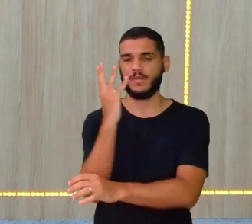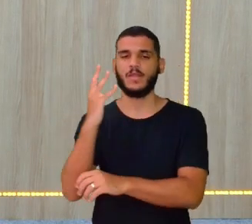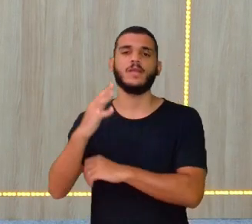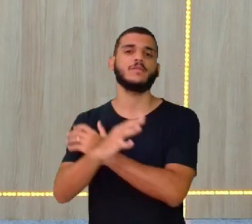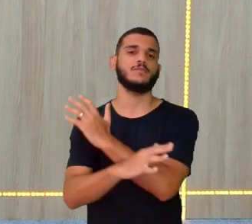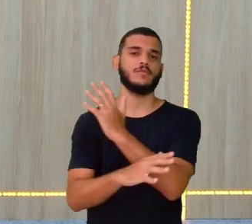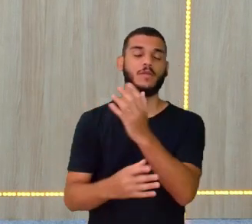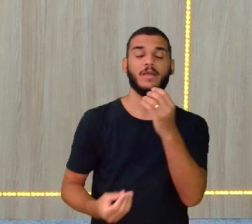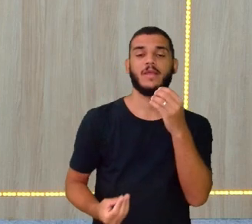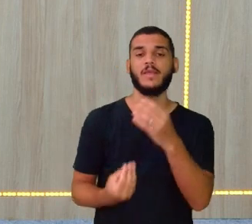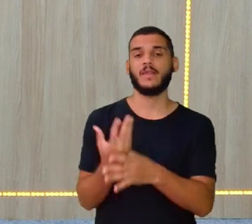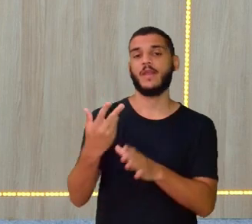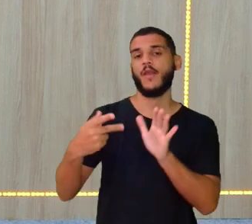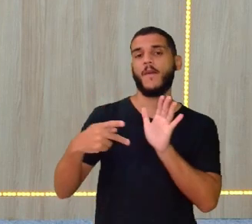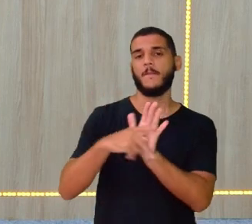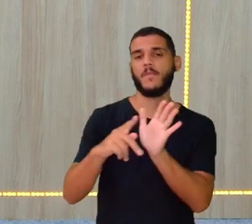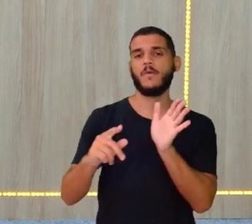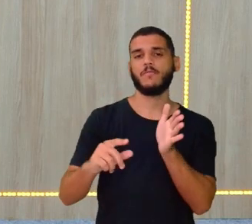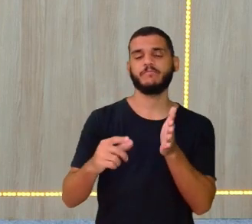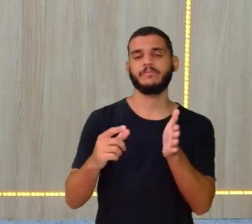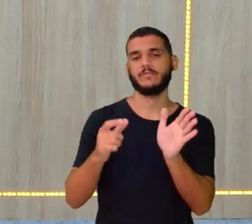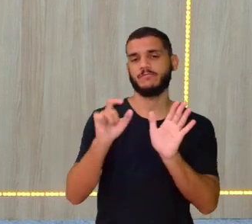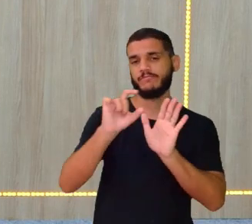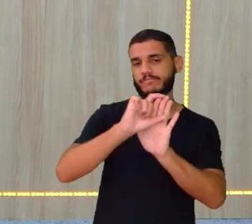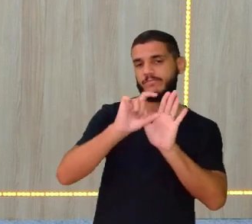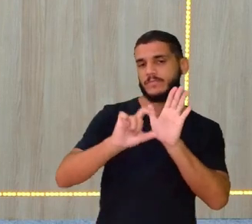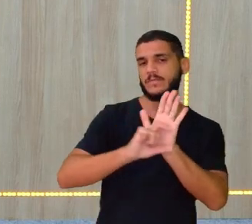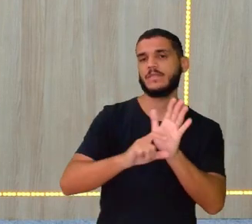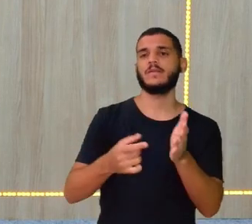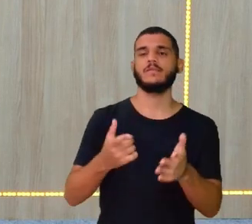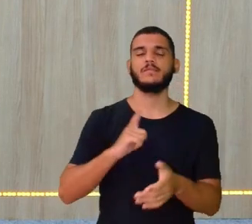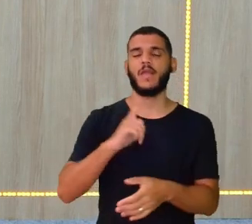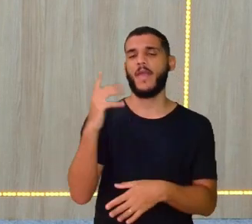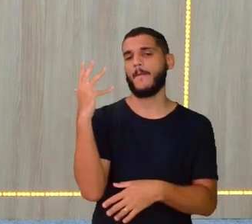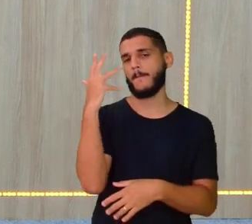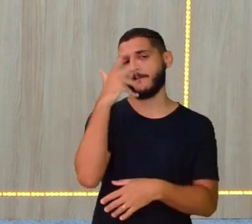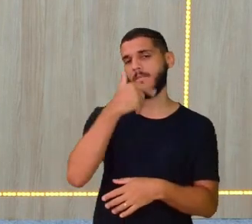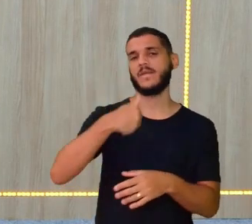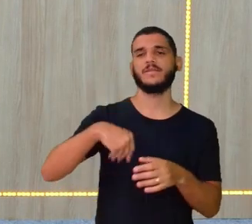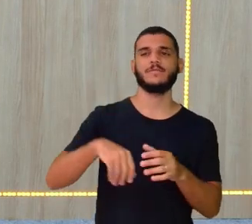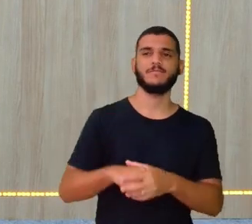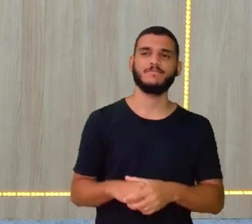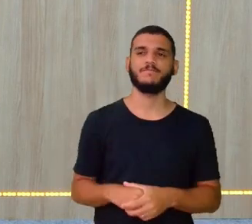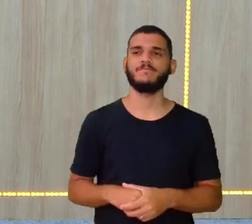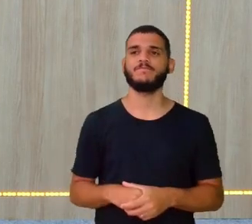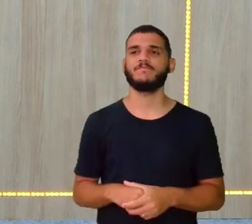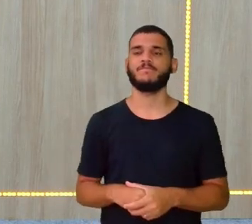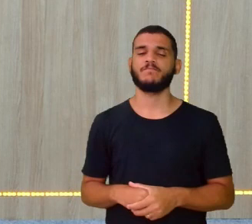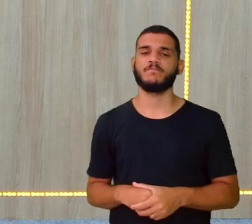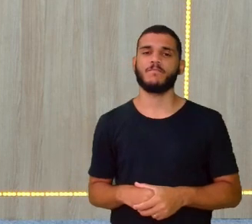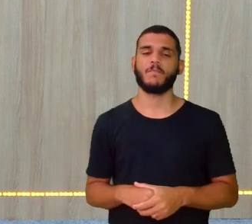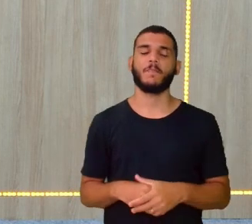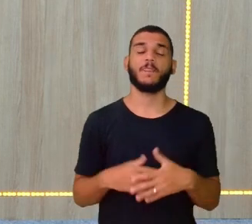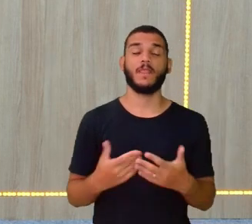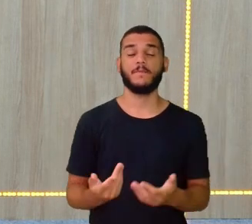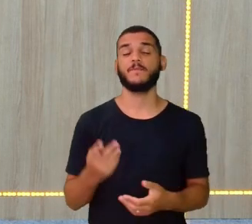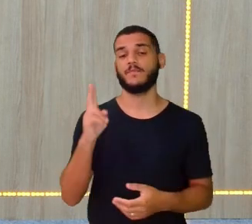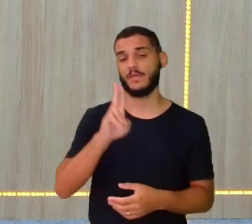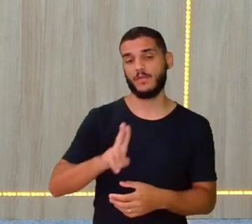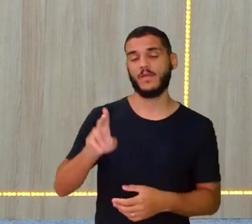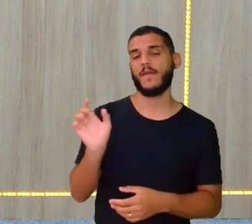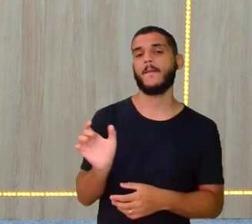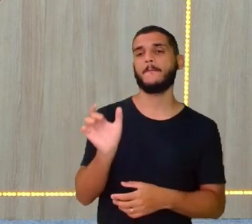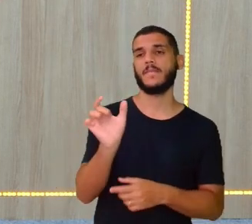seus versos com tanta essência, com tanta beleza. Vamos seguindo. Quando ele usa aí a